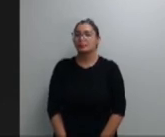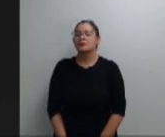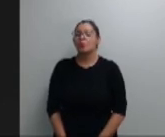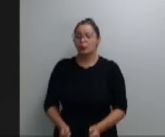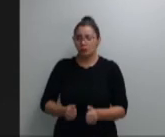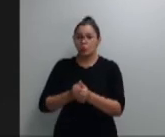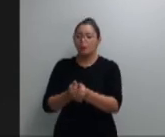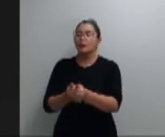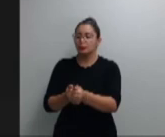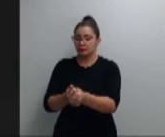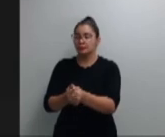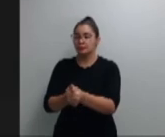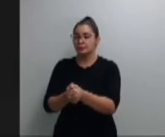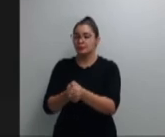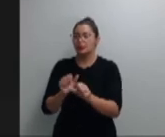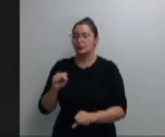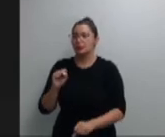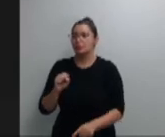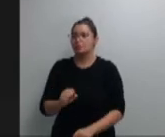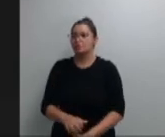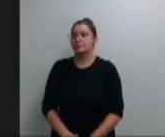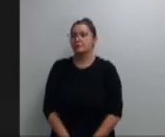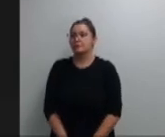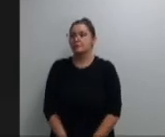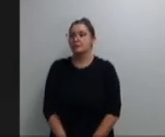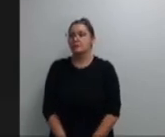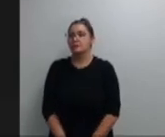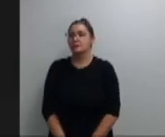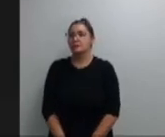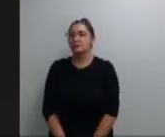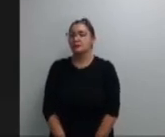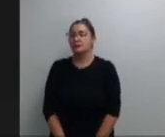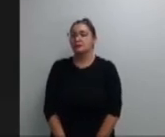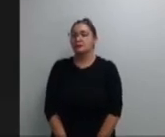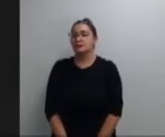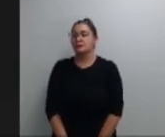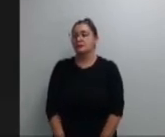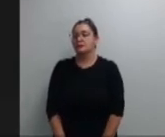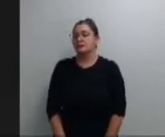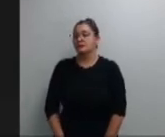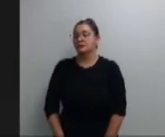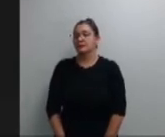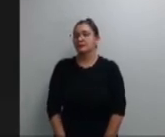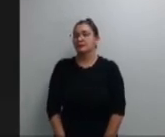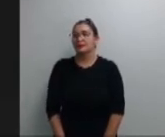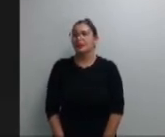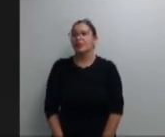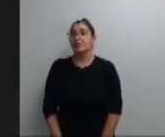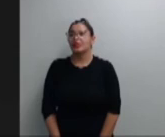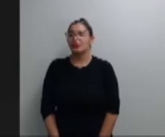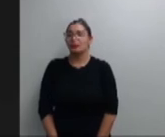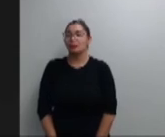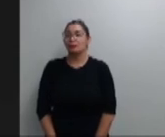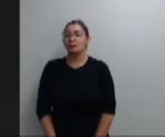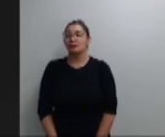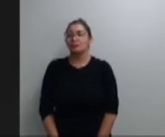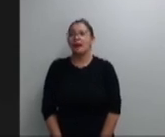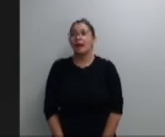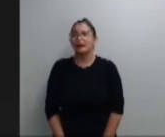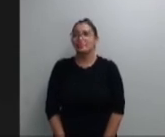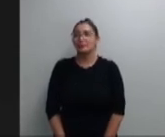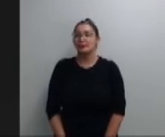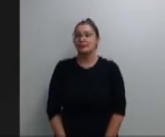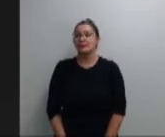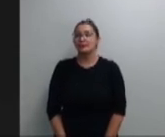eu estou acompanhando o ministro ministro Napoleão ótimo então mais alguém no caso teria alguma